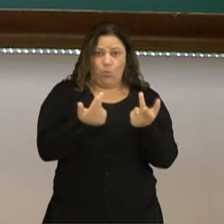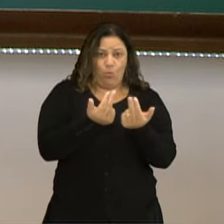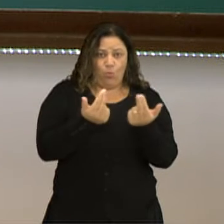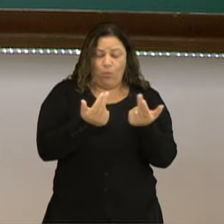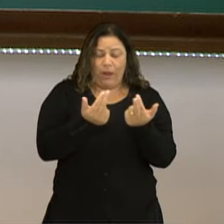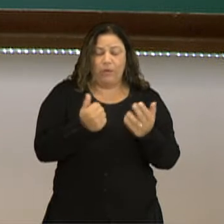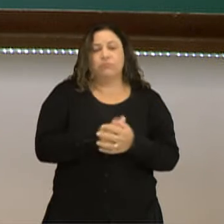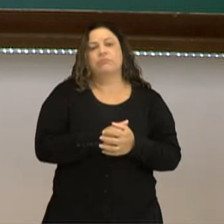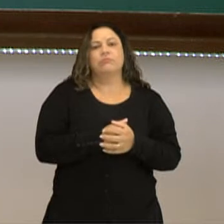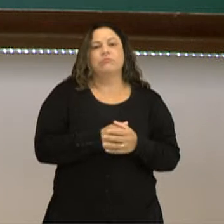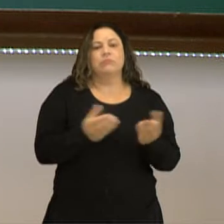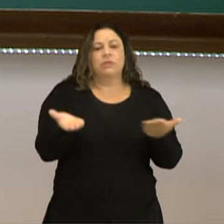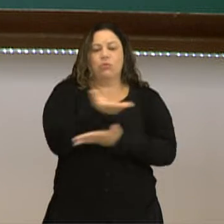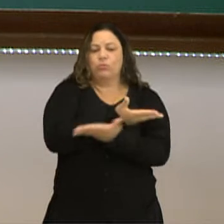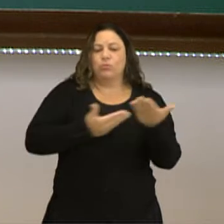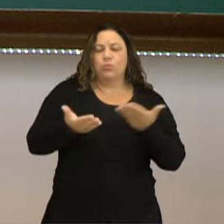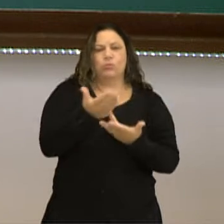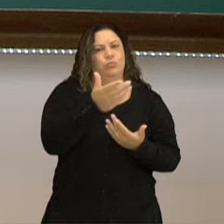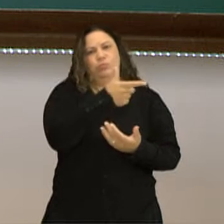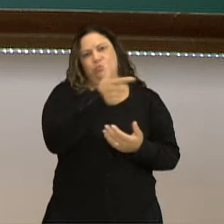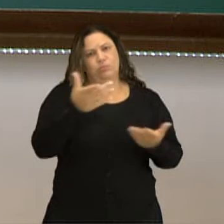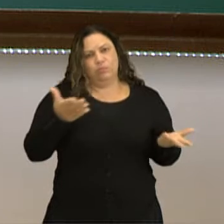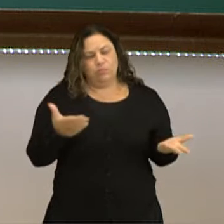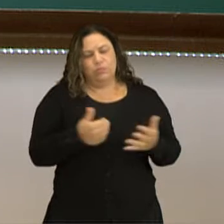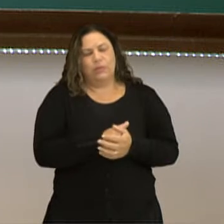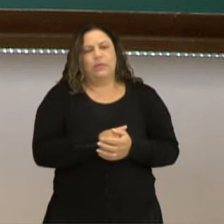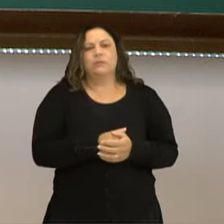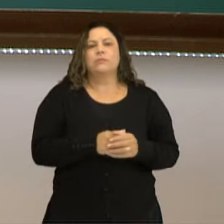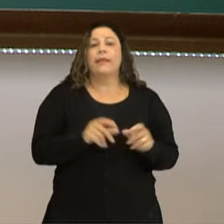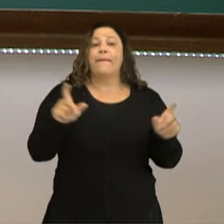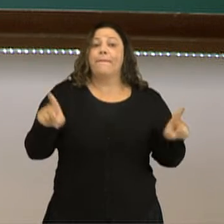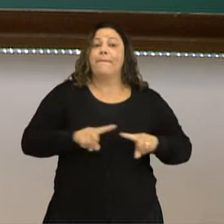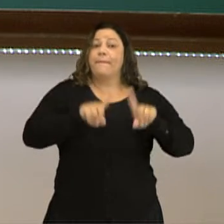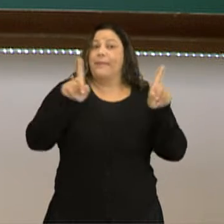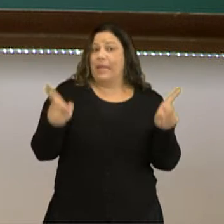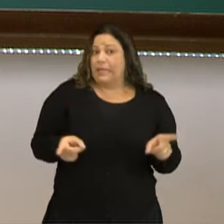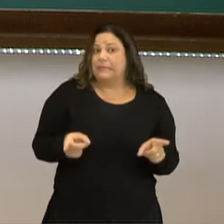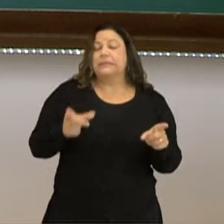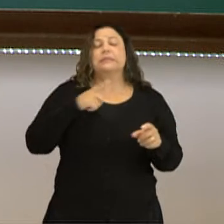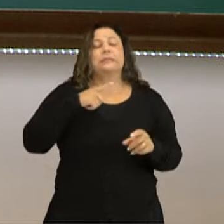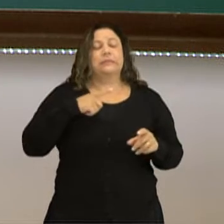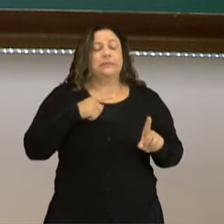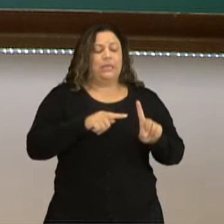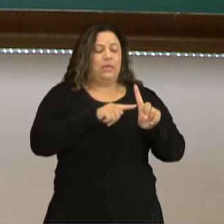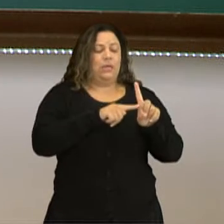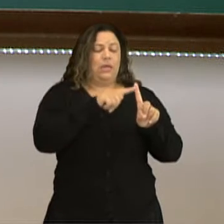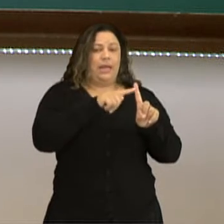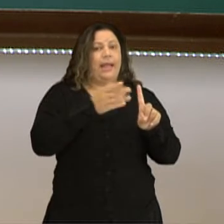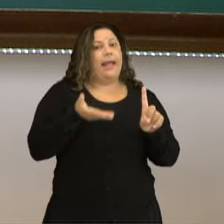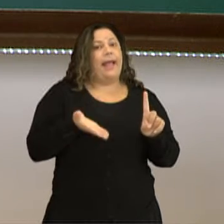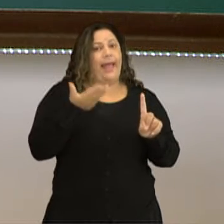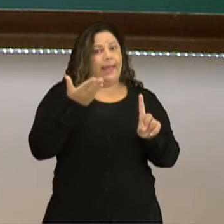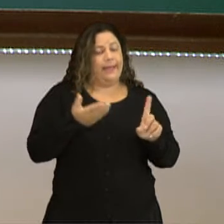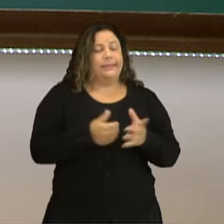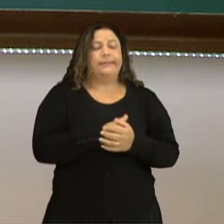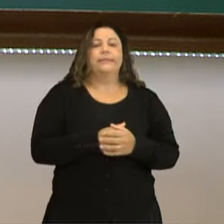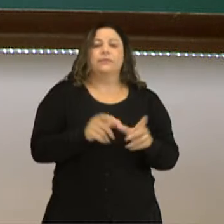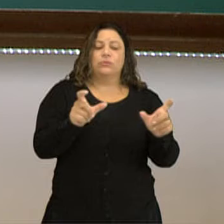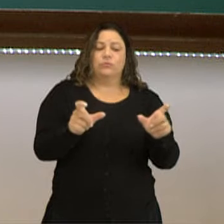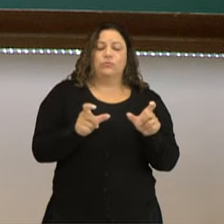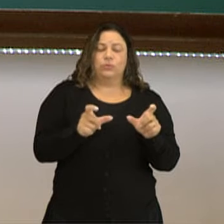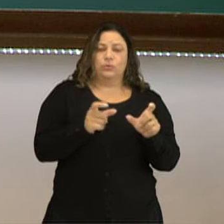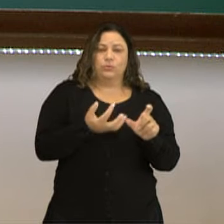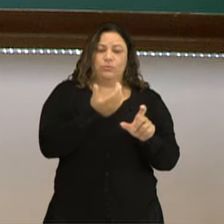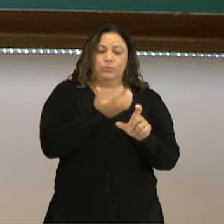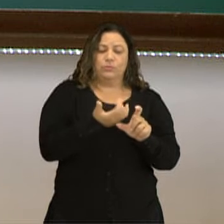iguais, então não flui nada, então não tem calor. Mas eu tenho uma temperatura elevada. Temperatura elevada quer dizer